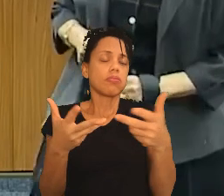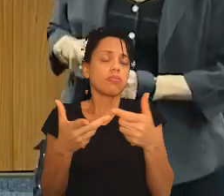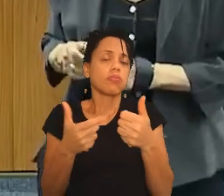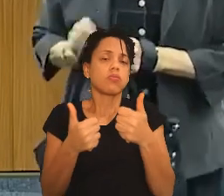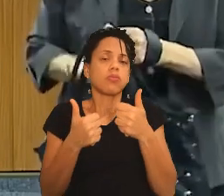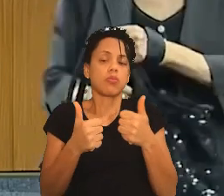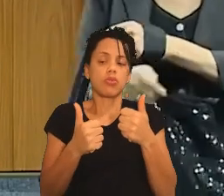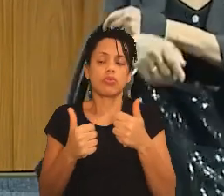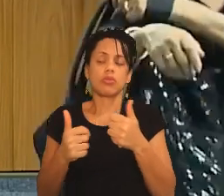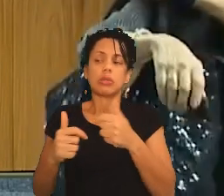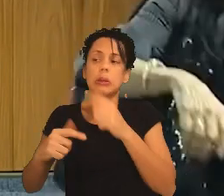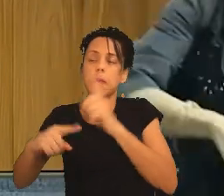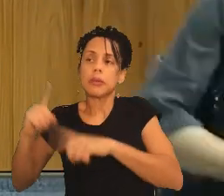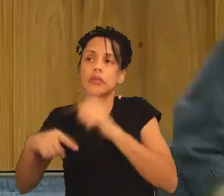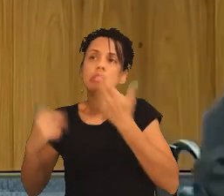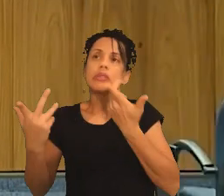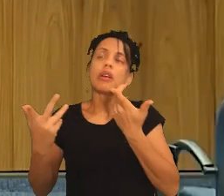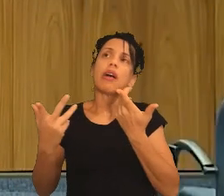gente consegue